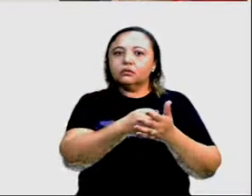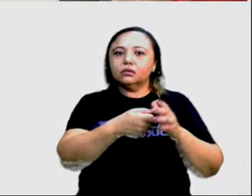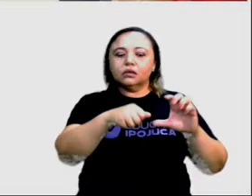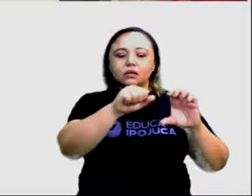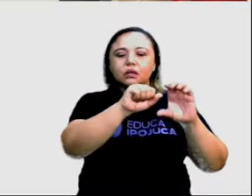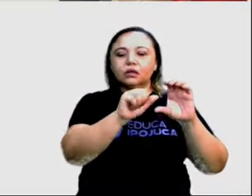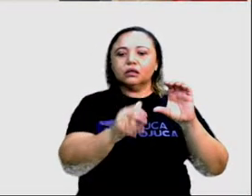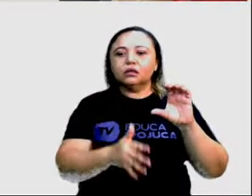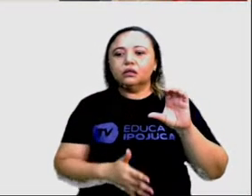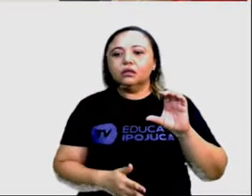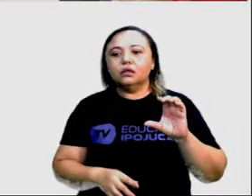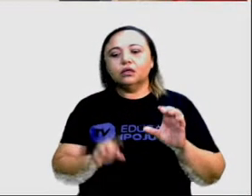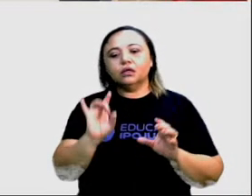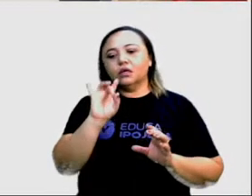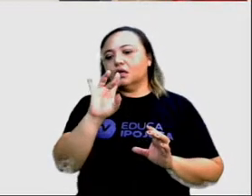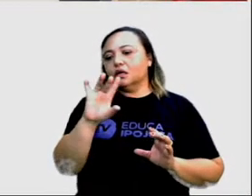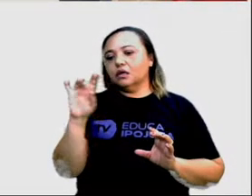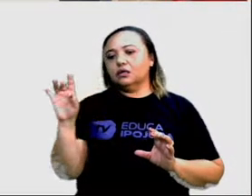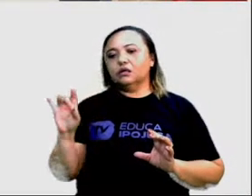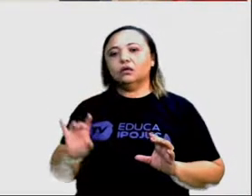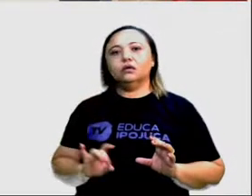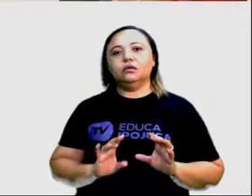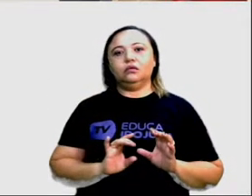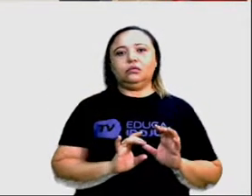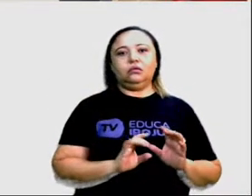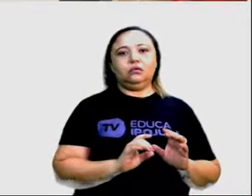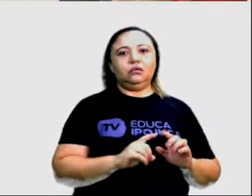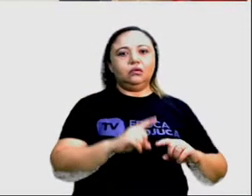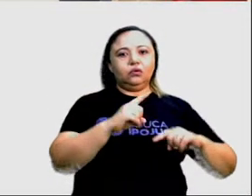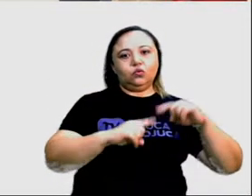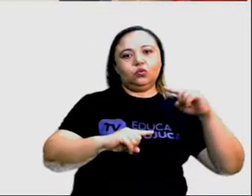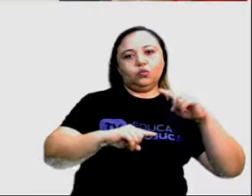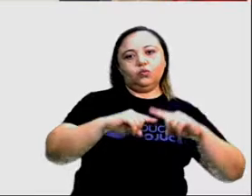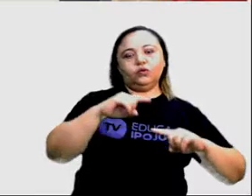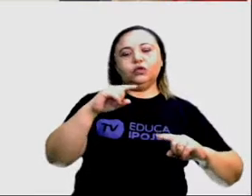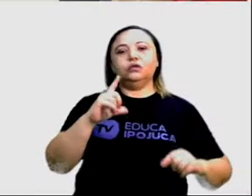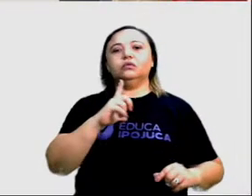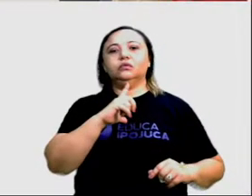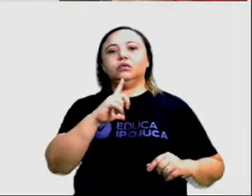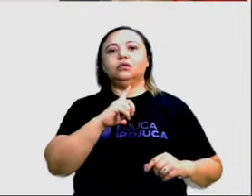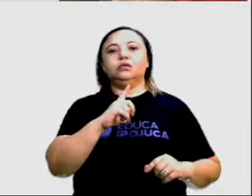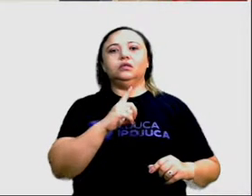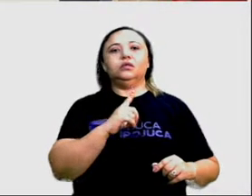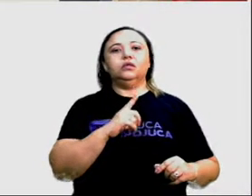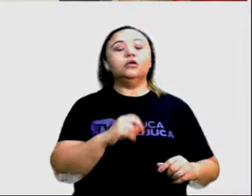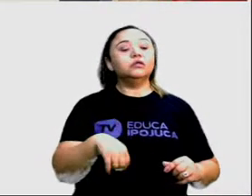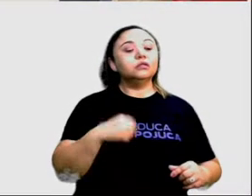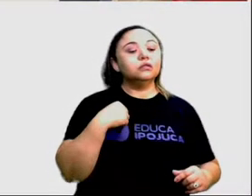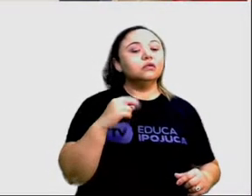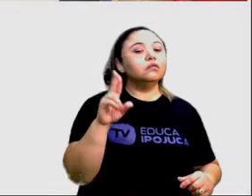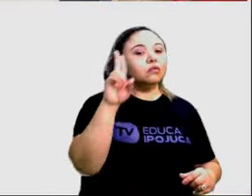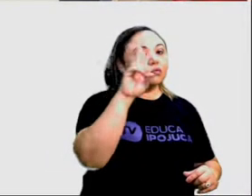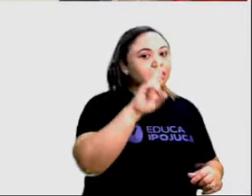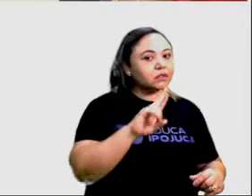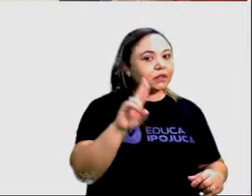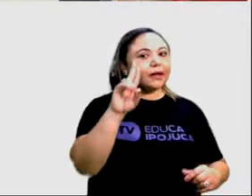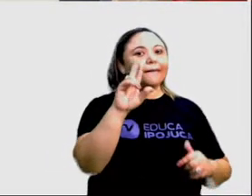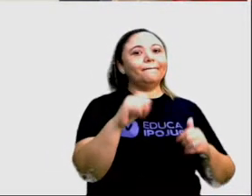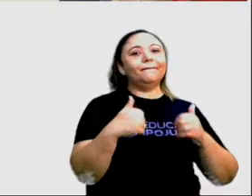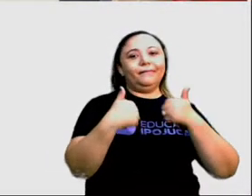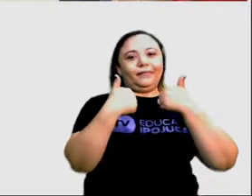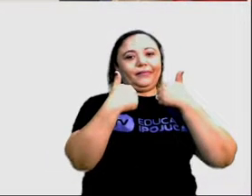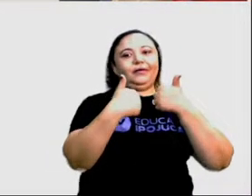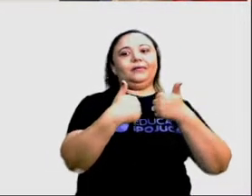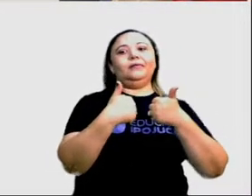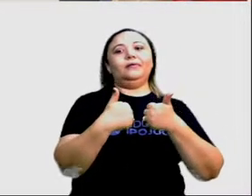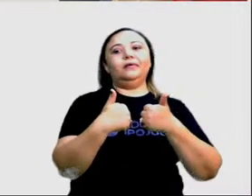produto, pensar sobre como irá comprar, se vai fazer um uso otimizado do produto para que ele tenha uma vida